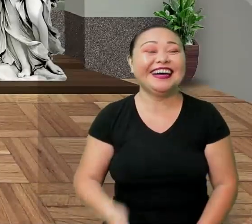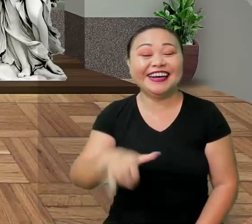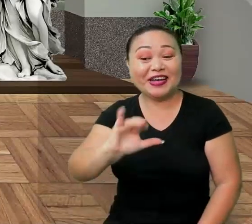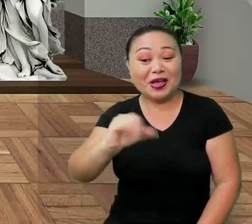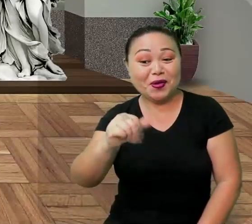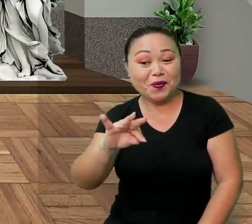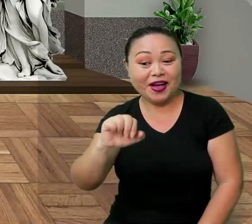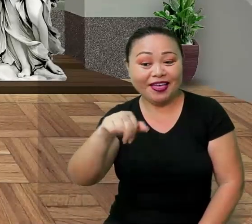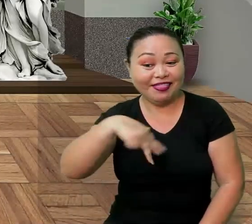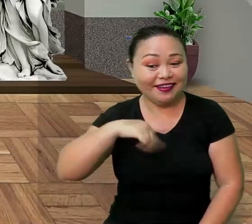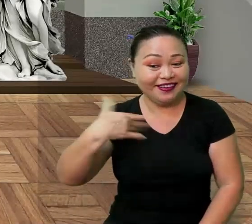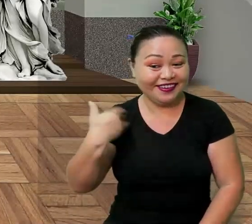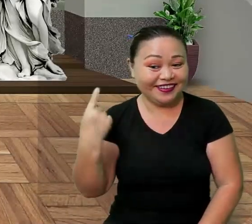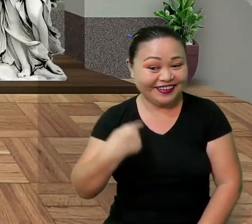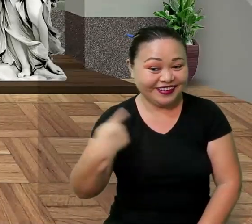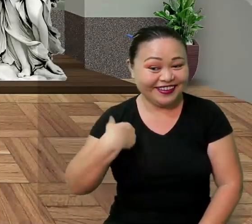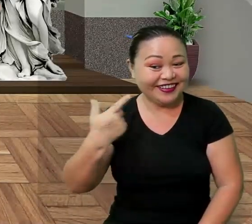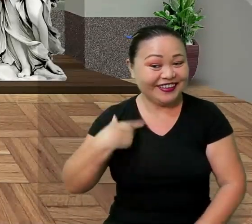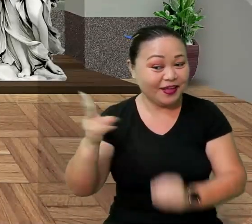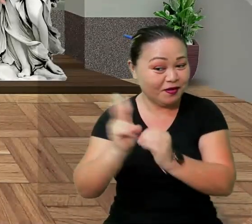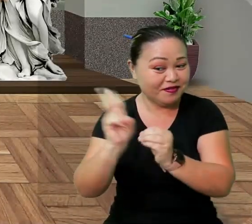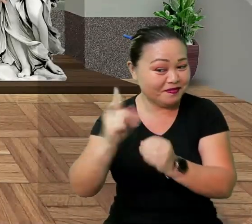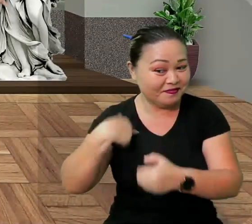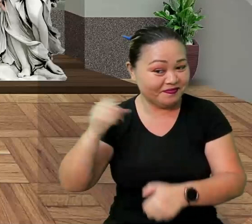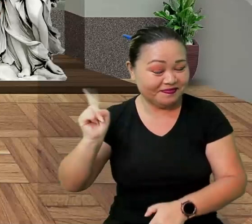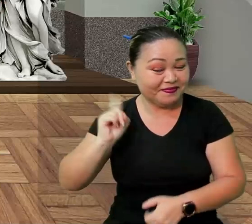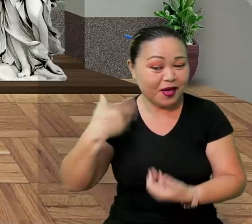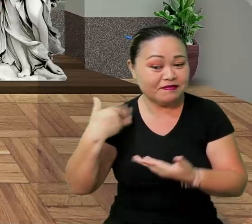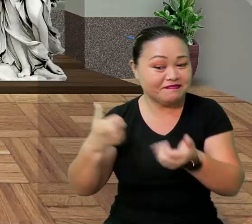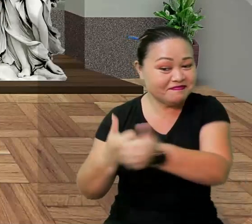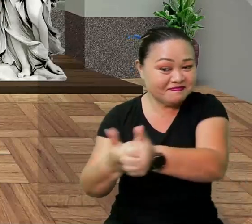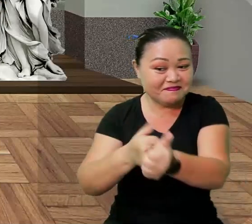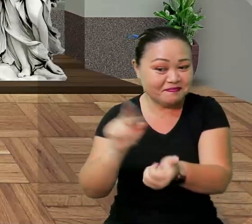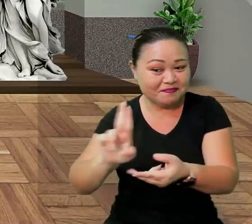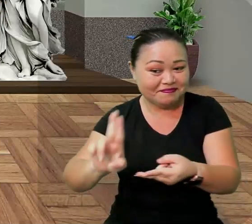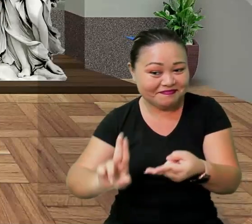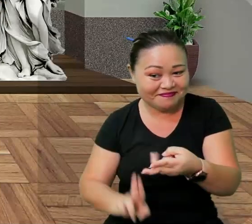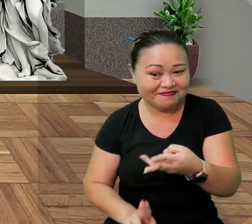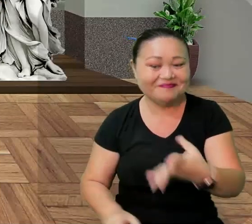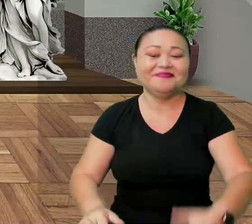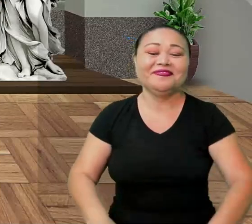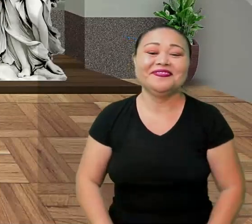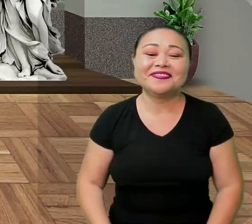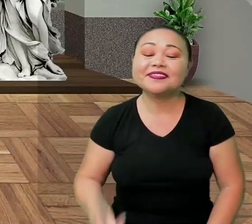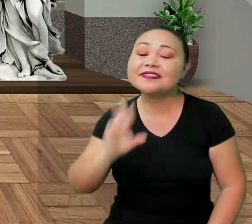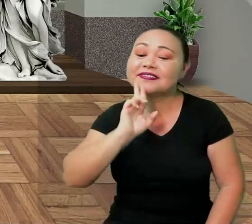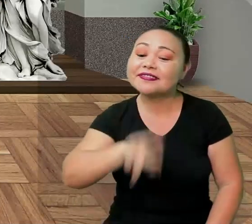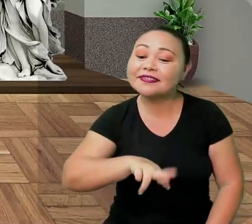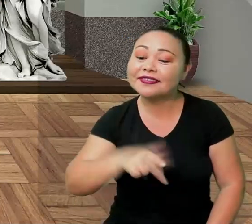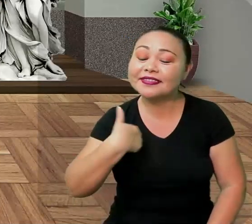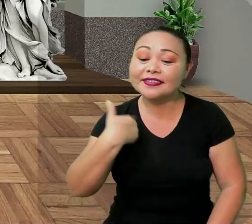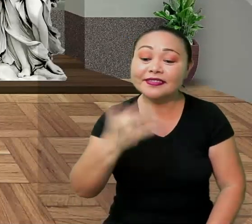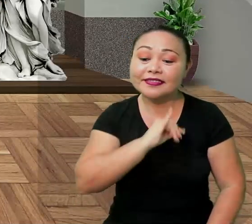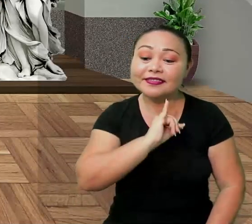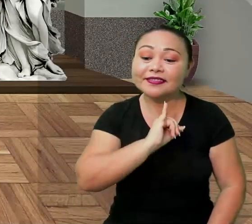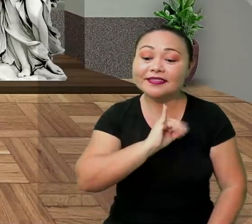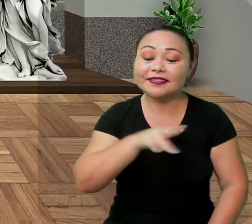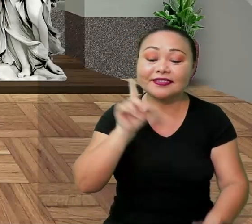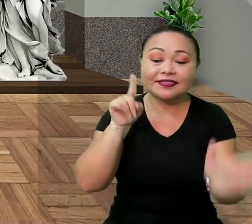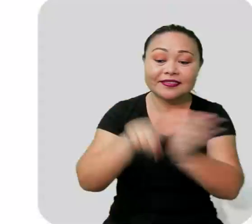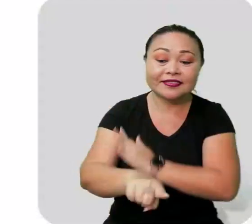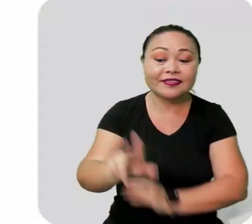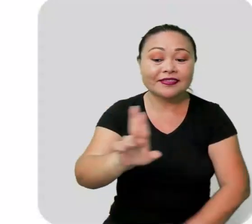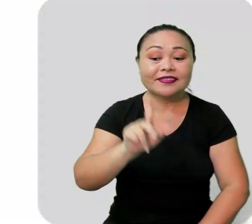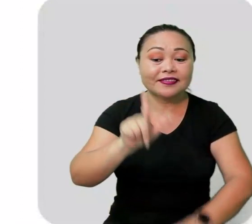Né? A nossa Yucatán não conseguiu acompanhar. A resposta, então, para essa pergunta é